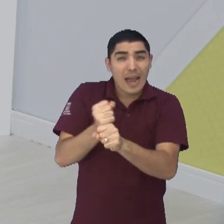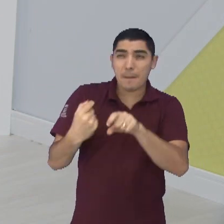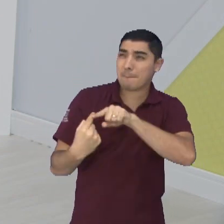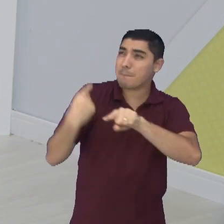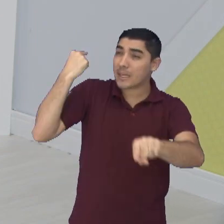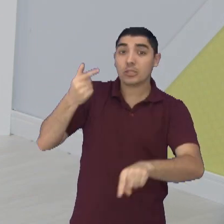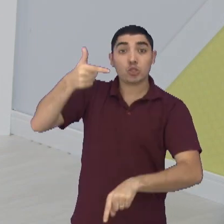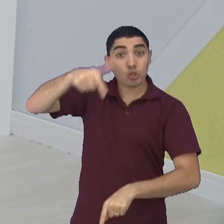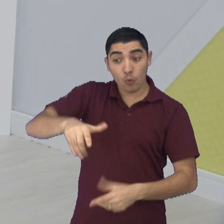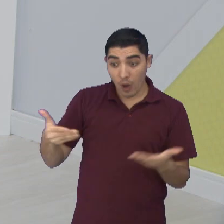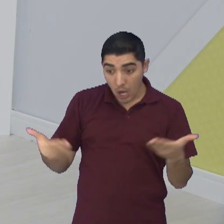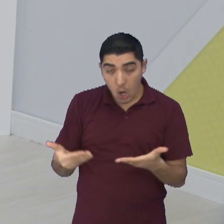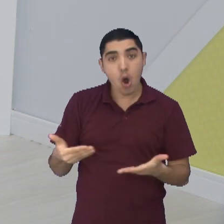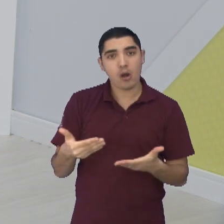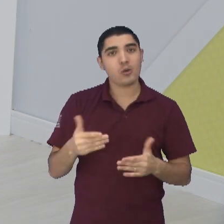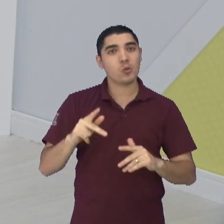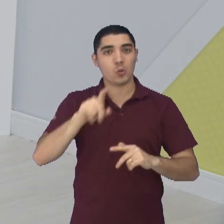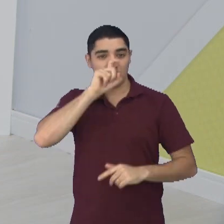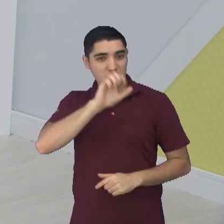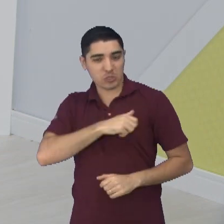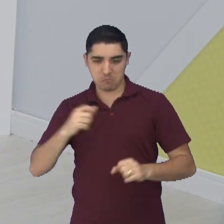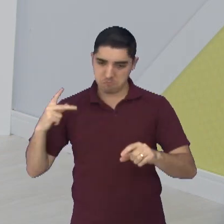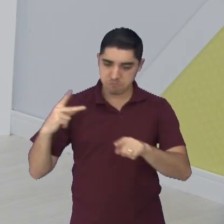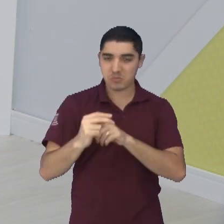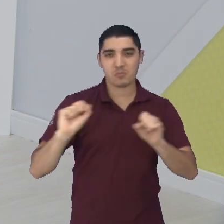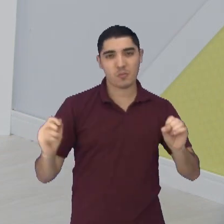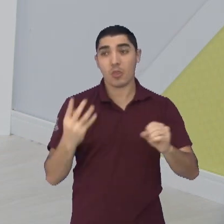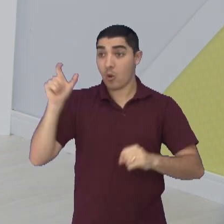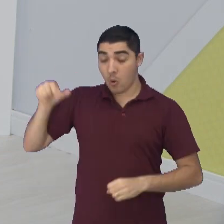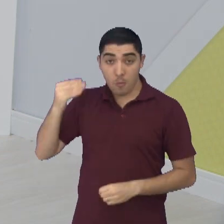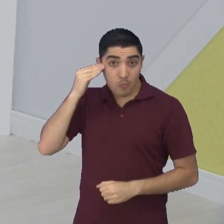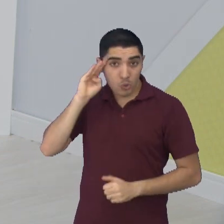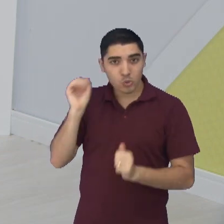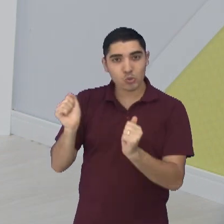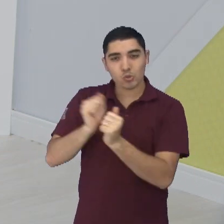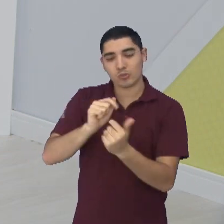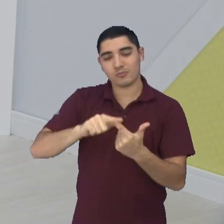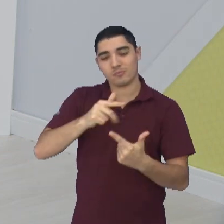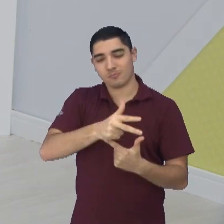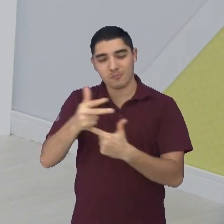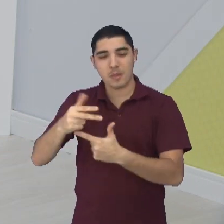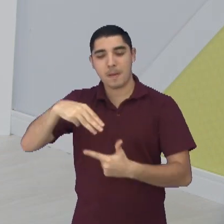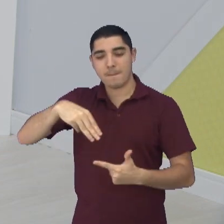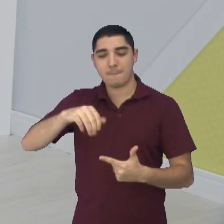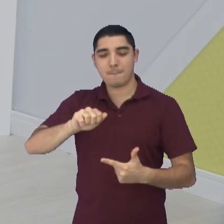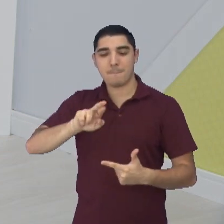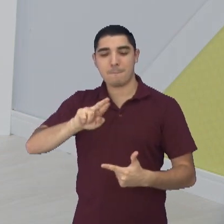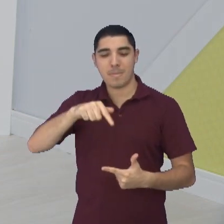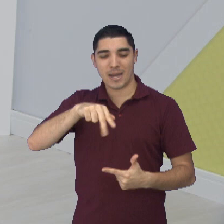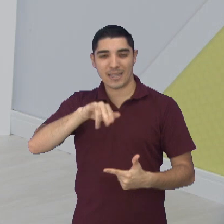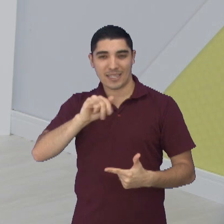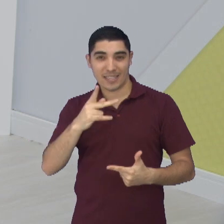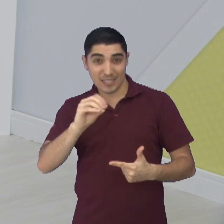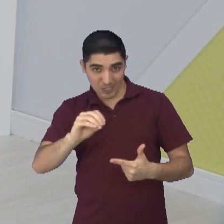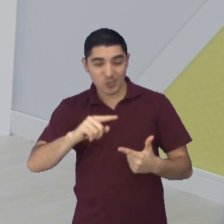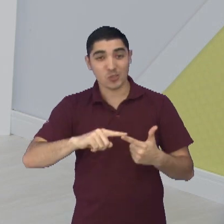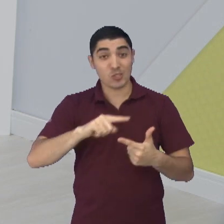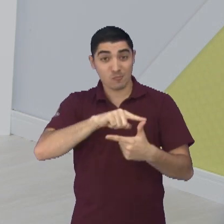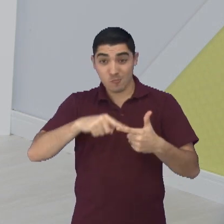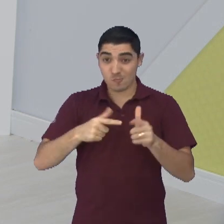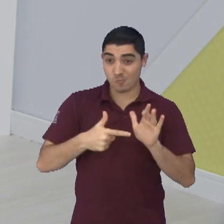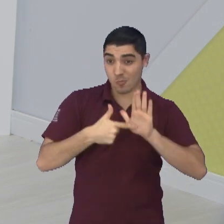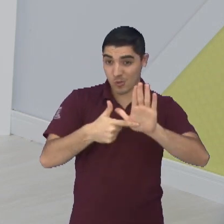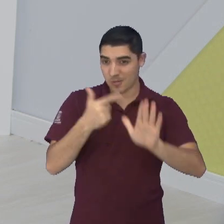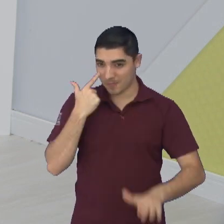O Brunão esteve lá no Martins Pereira ao lado do cinegrafista Marquinhos Alves, o convidado, que mostram para você como foi o jogo.